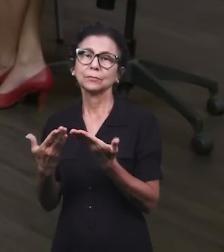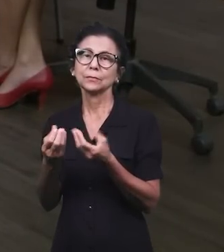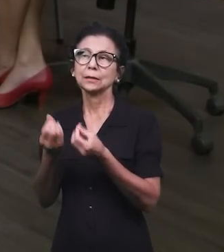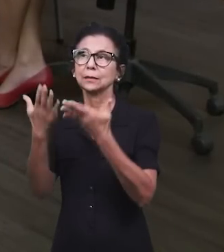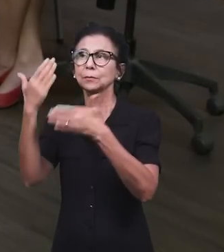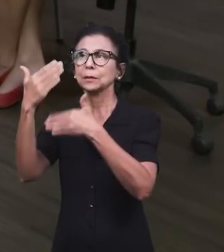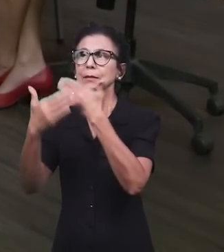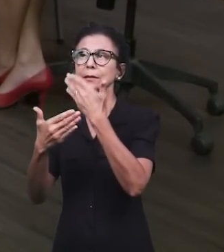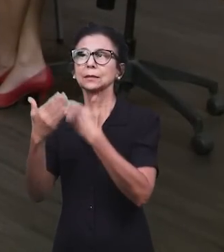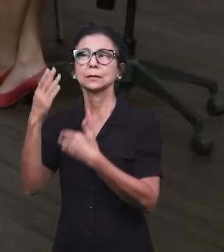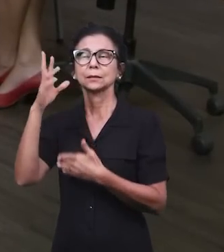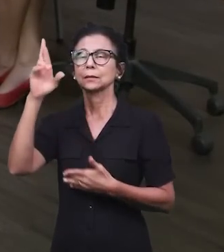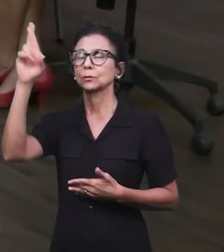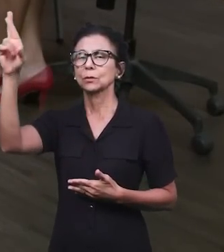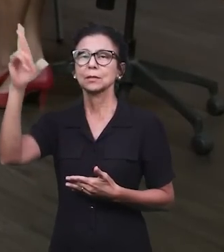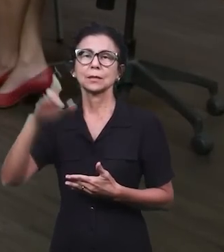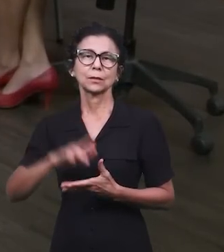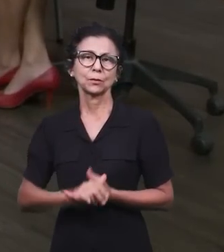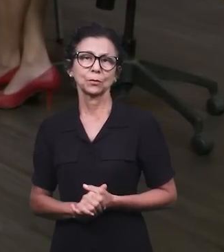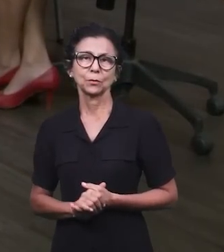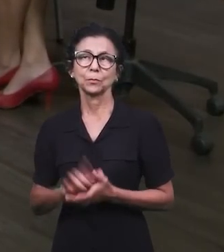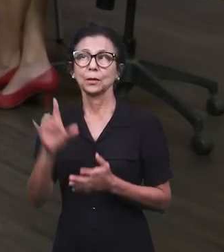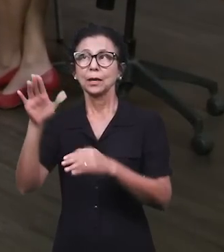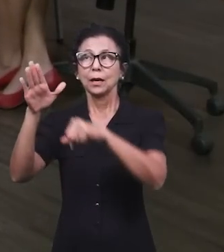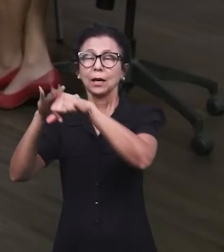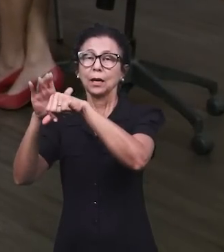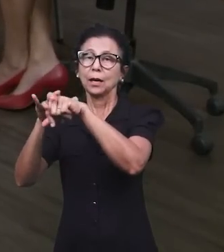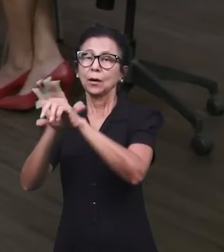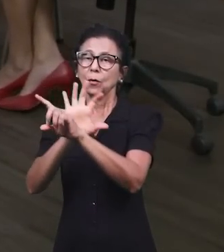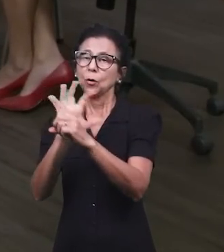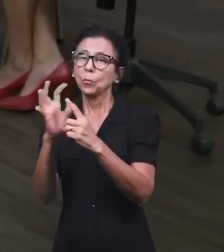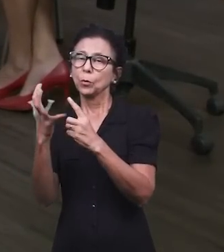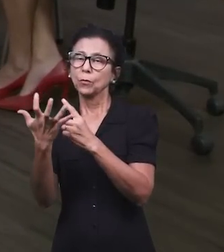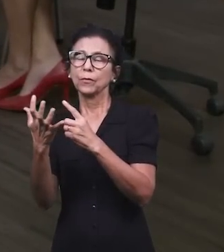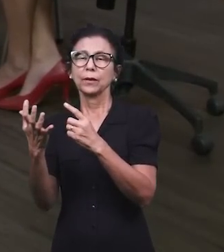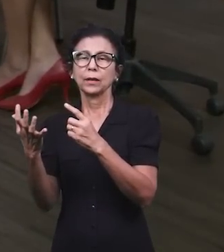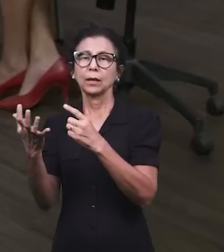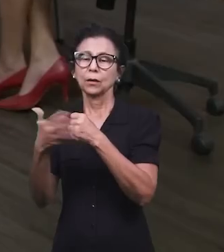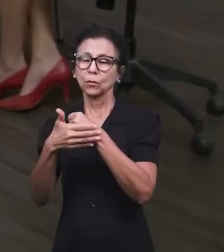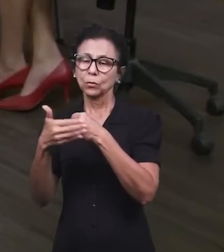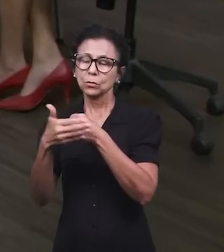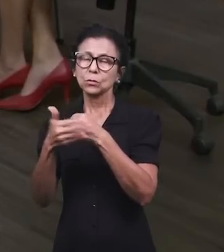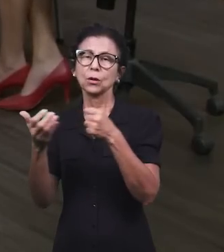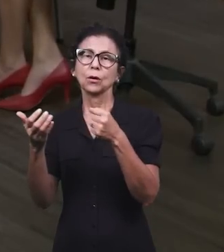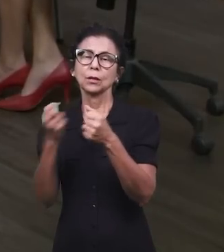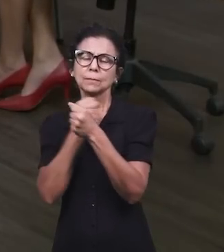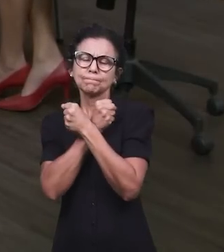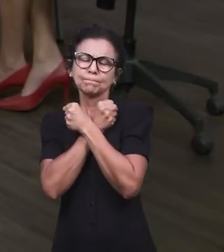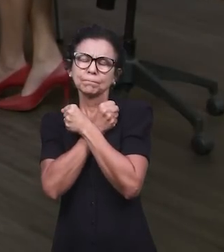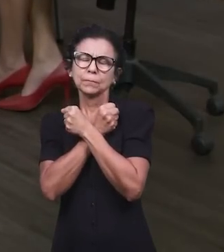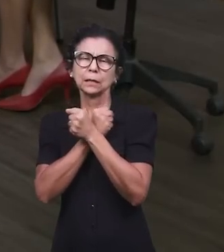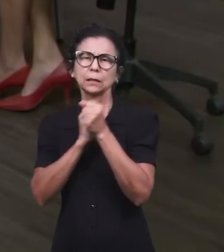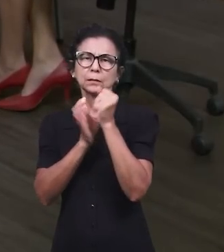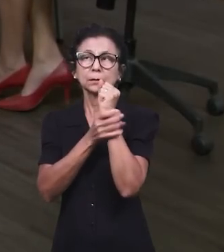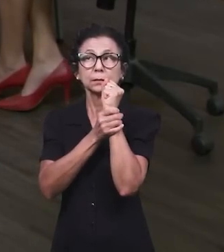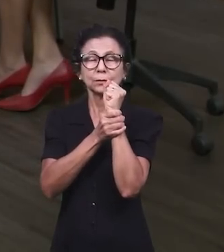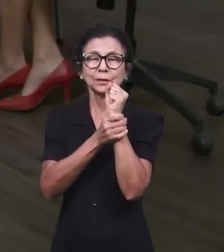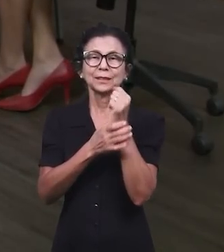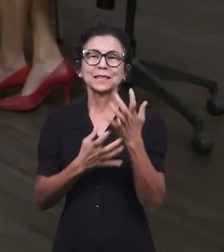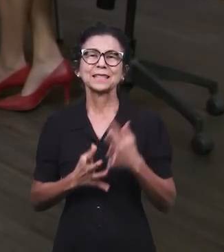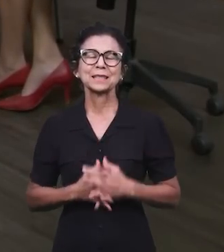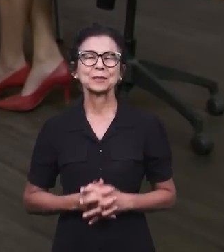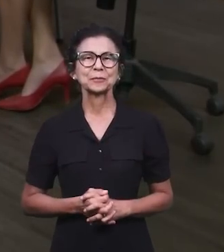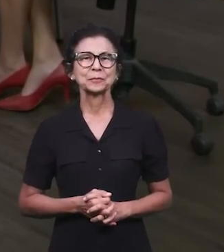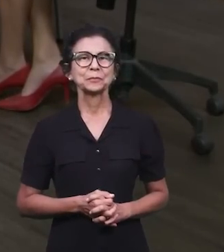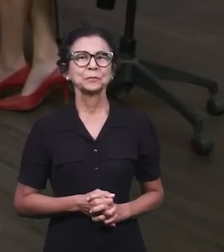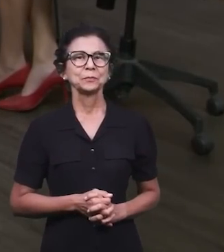noivo presente para a noiva era isso tudo, ele era a provisão, ele era o afeto, o abraço, ele era a segurança. Então